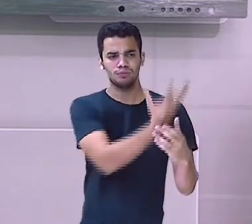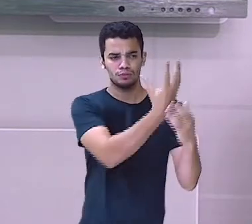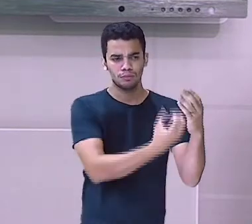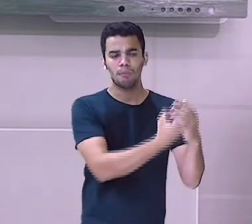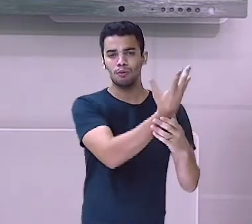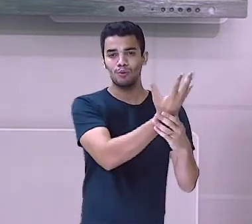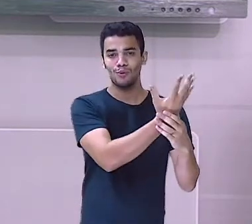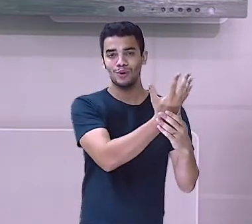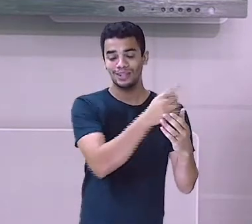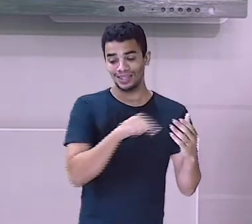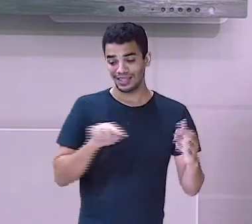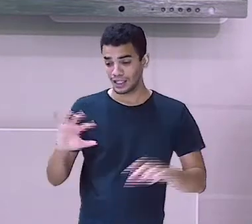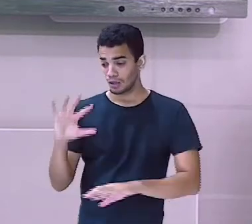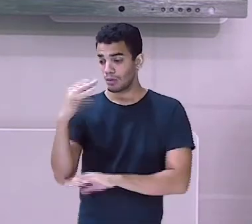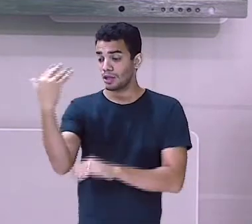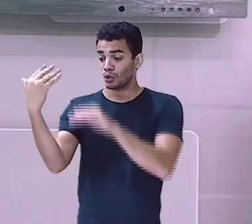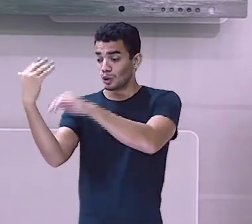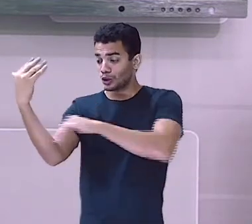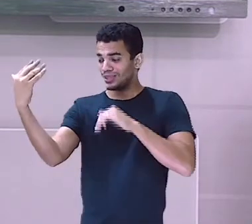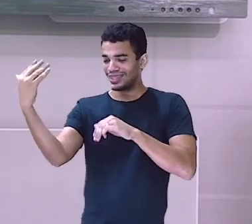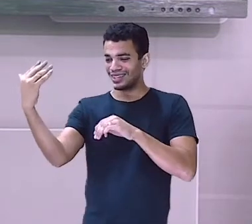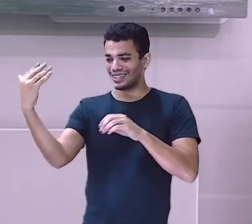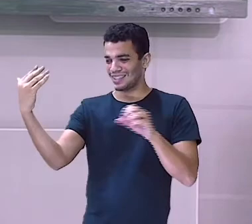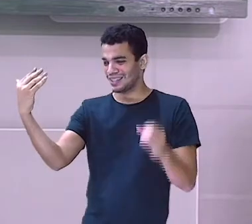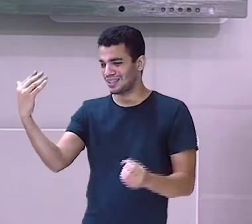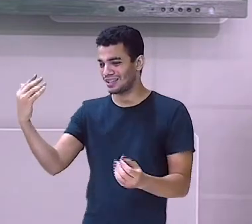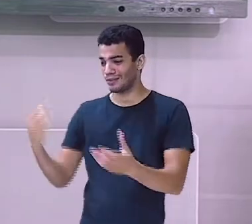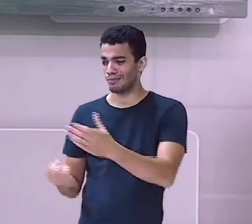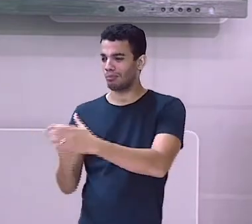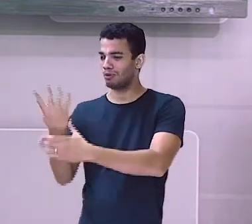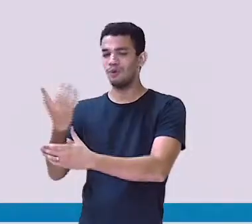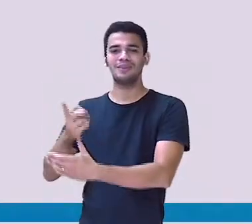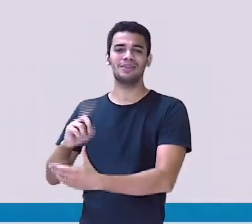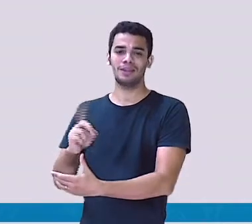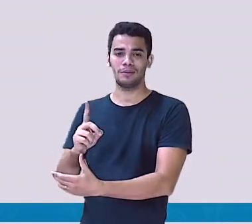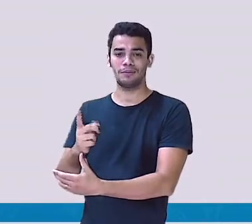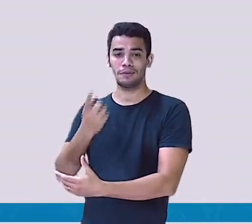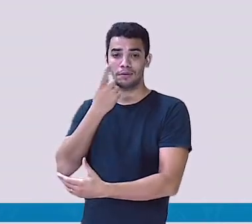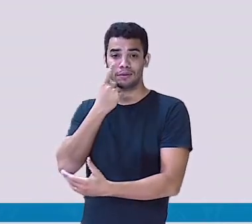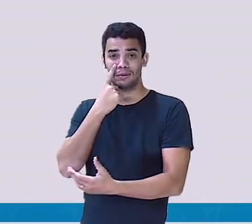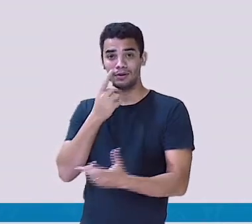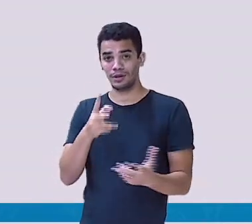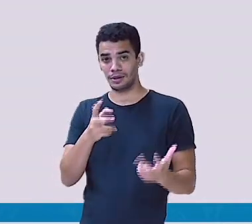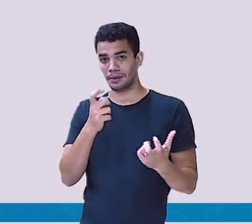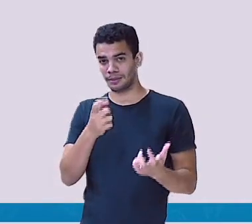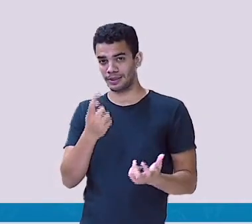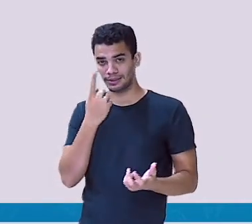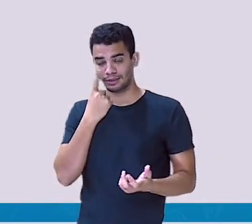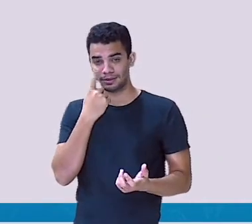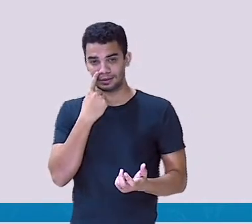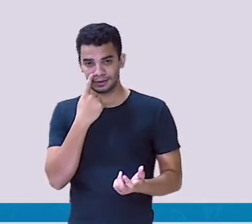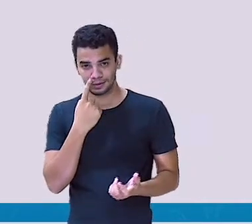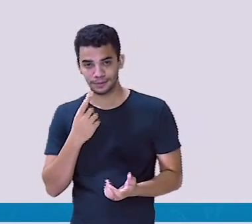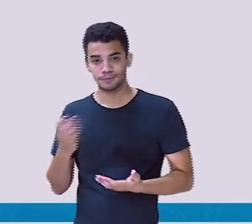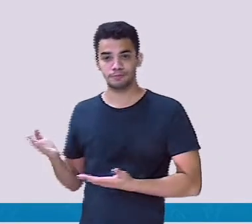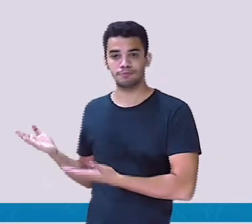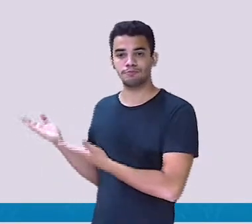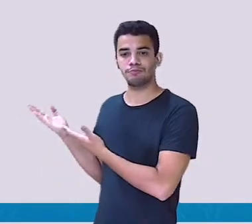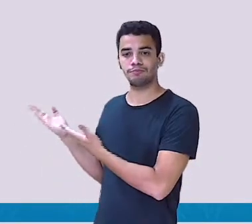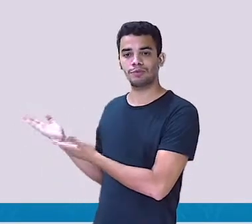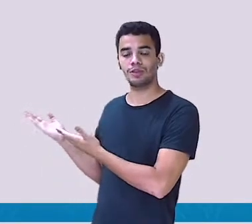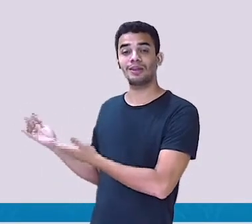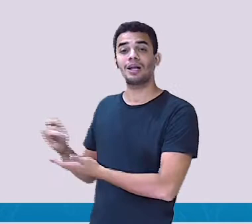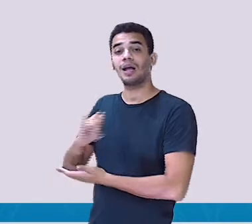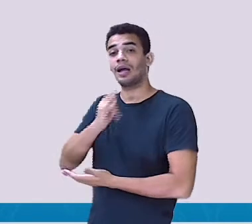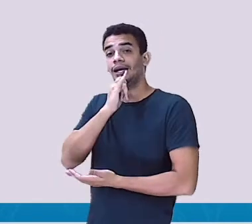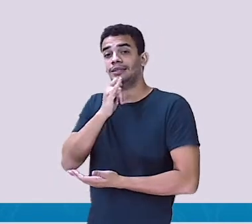que não é renovável. Então, a gente tem, por exemplo, recursos naturais renováveis. Exemplos